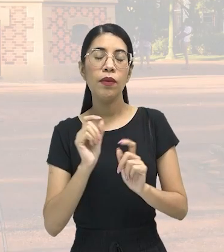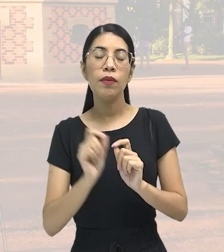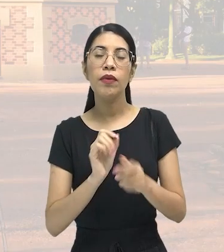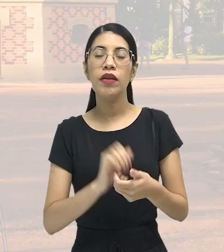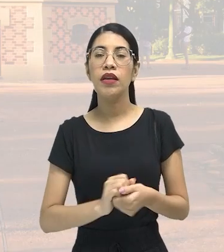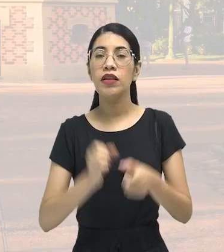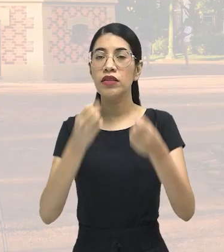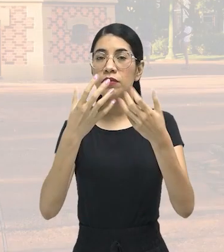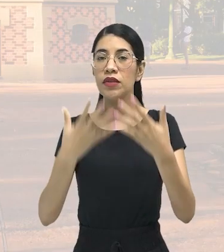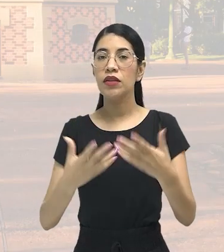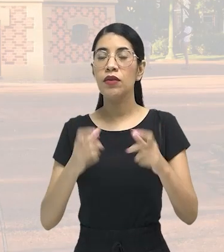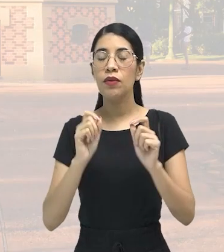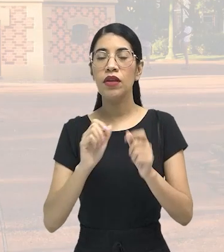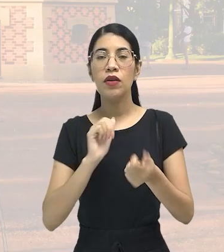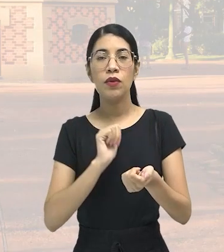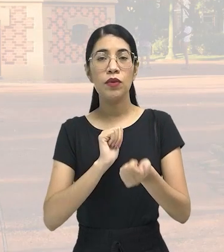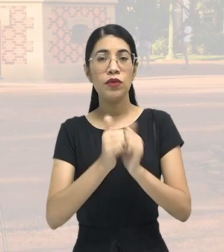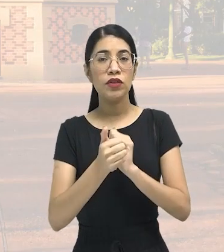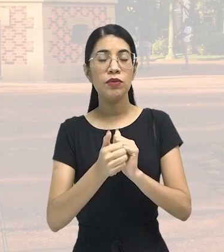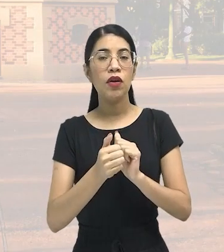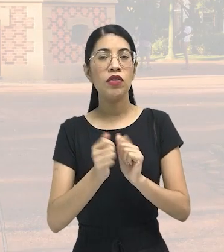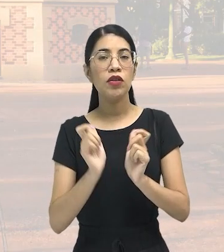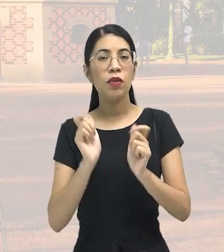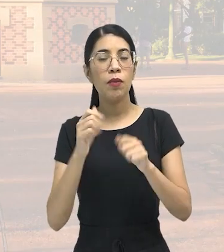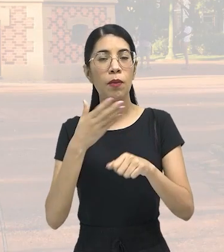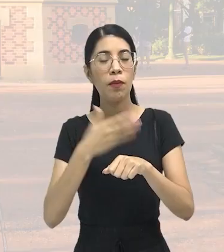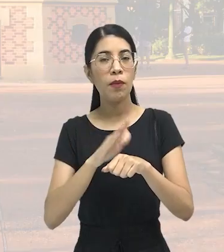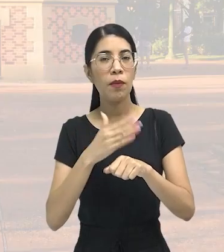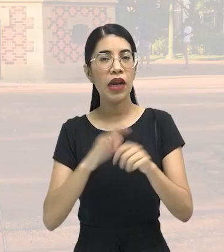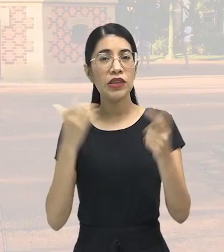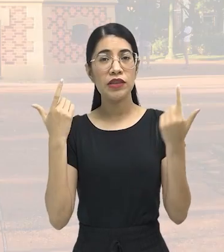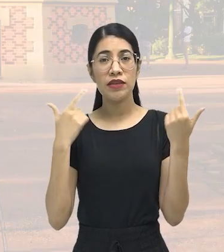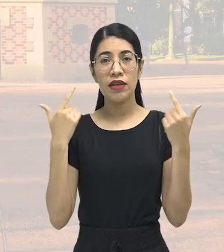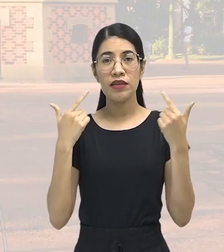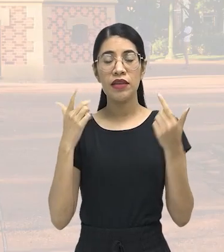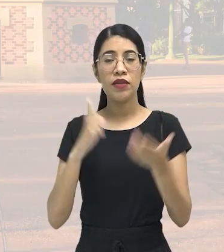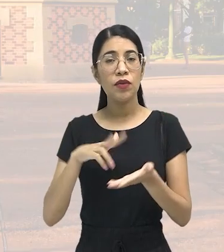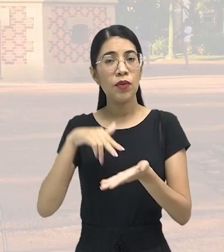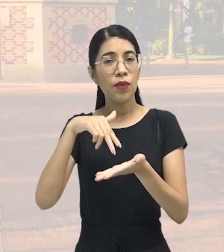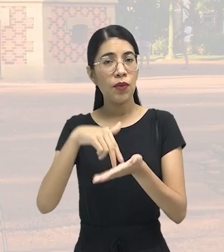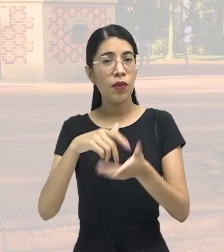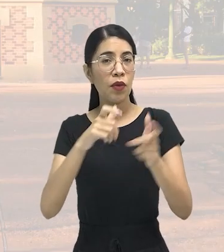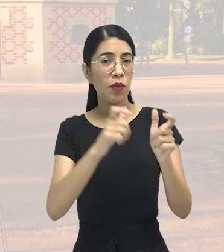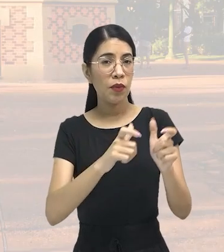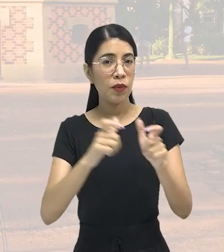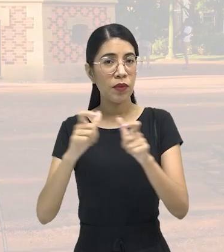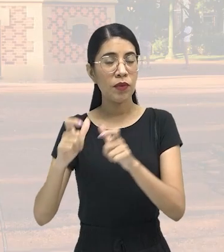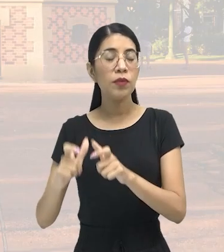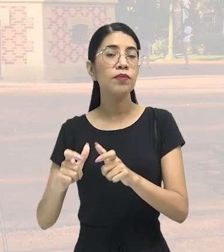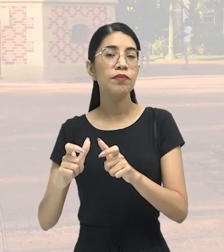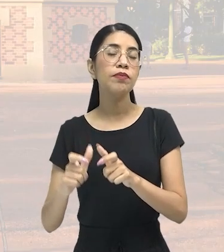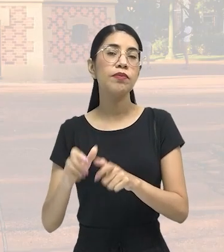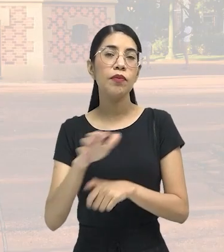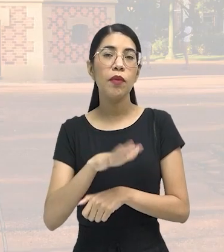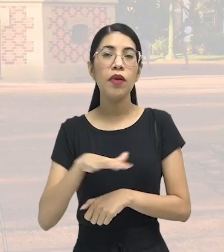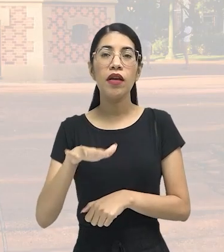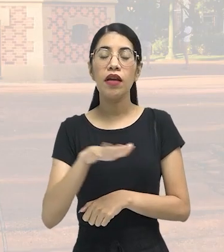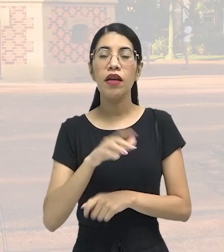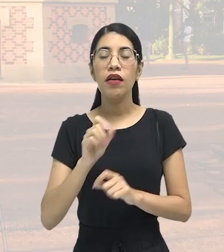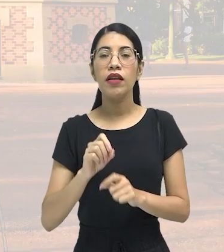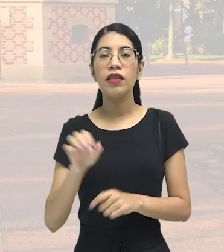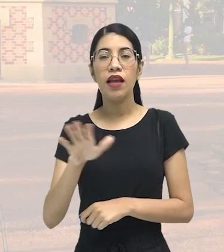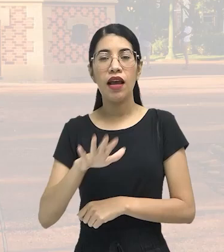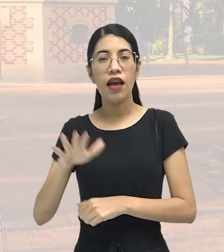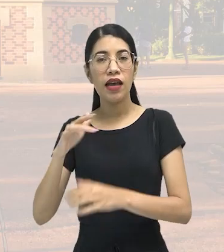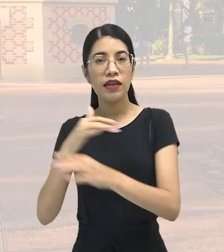onde nós falamos do esporte como opção de lazer. E novamente estou aqui em dois cenários, nós temos aqui a